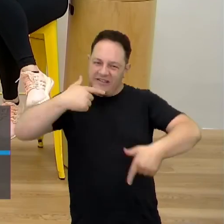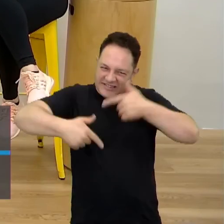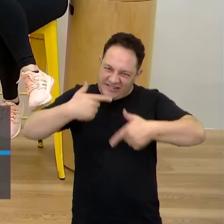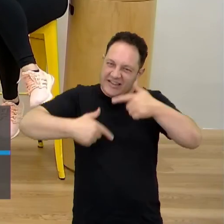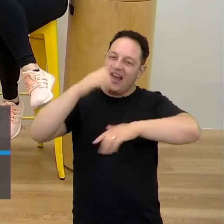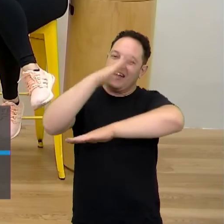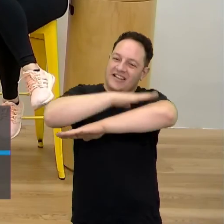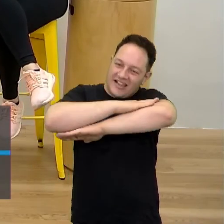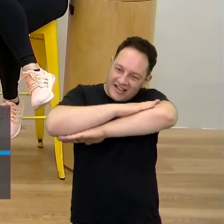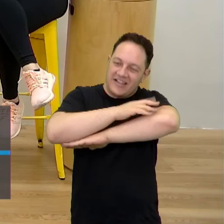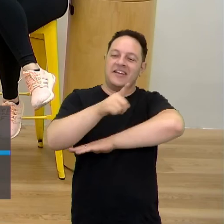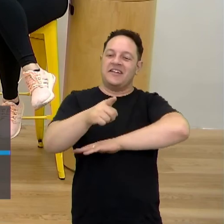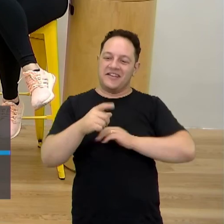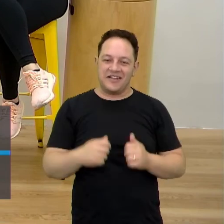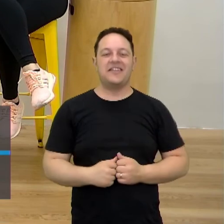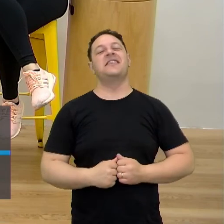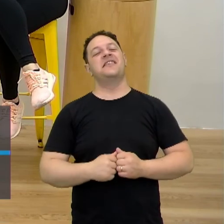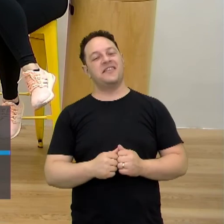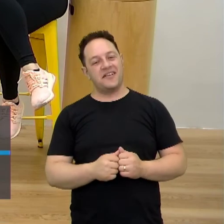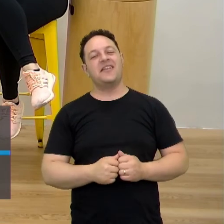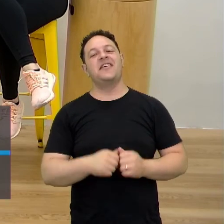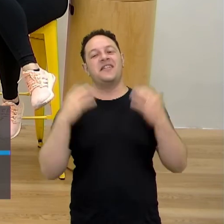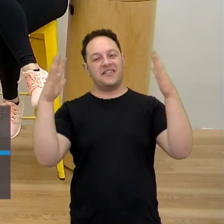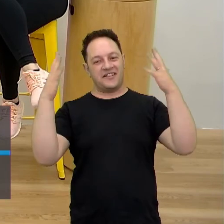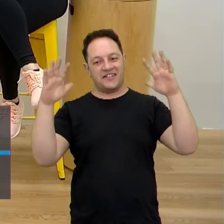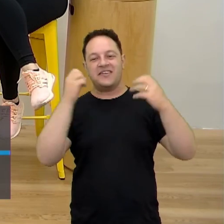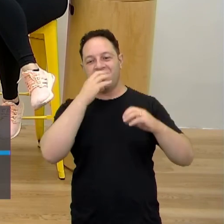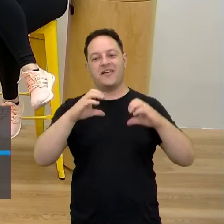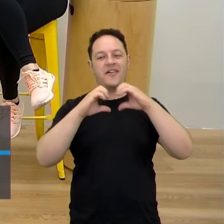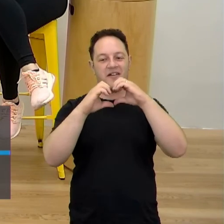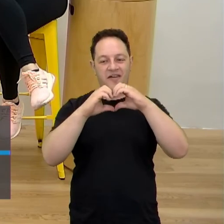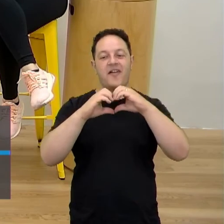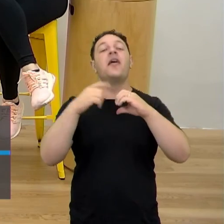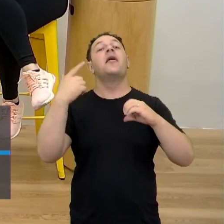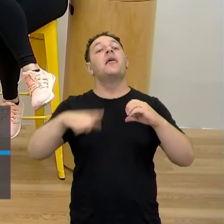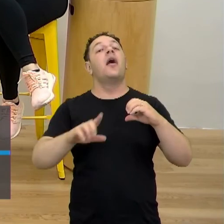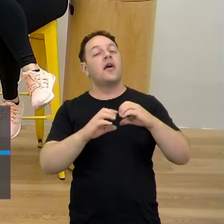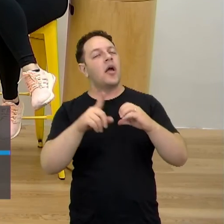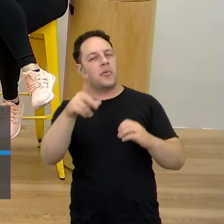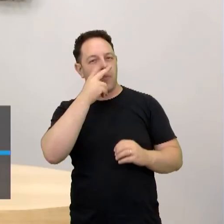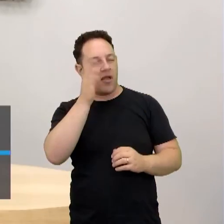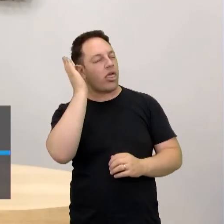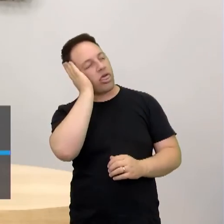à tarde. Olha só, e deve ter Mas dormido é uma até maçã meio-dia. ou é um coração? Deve